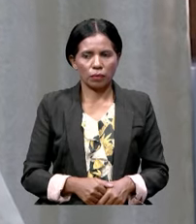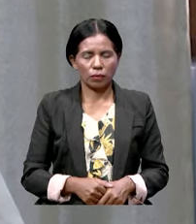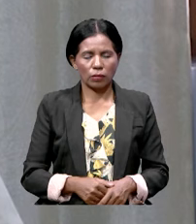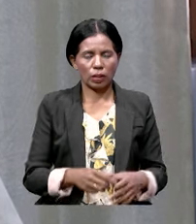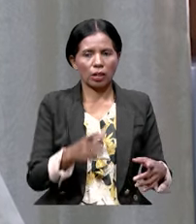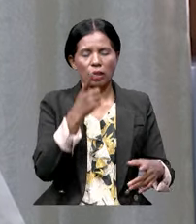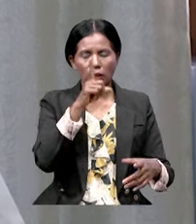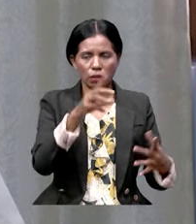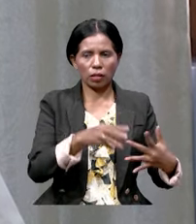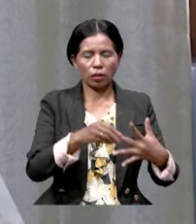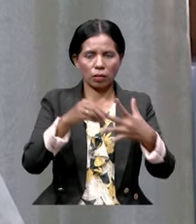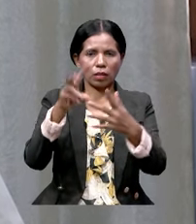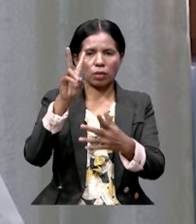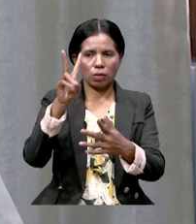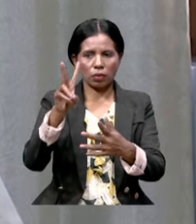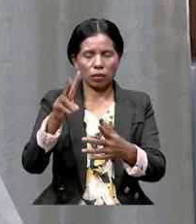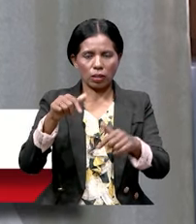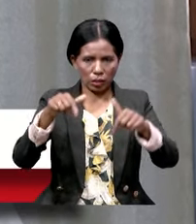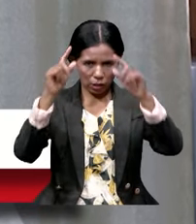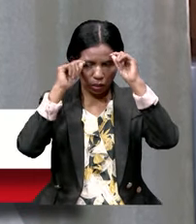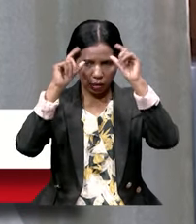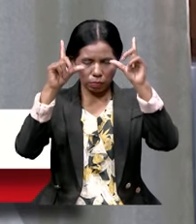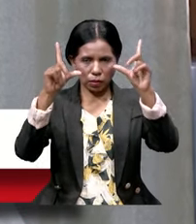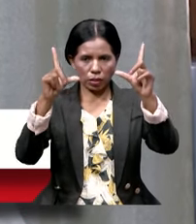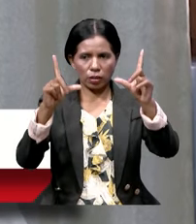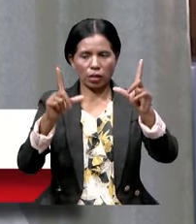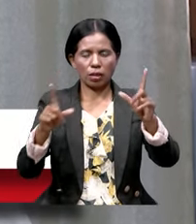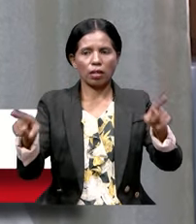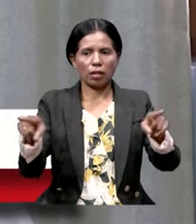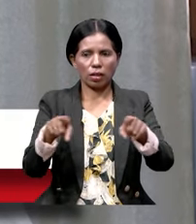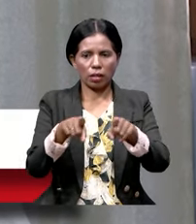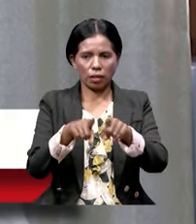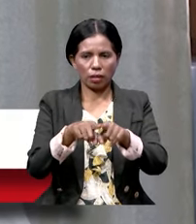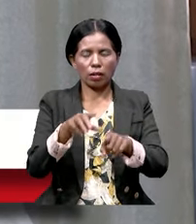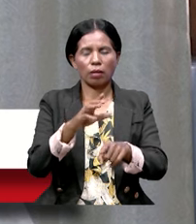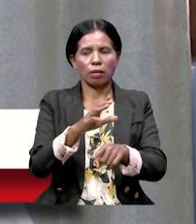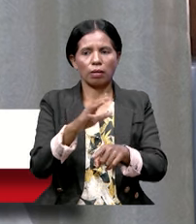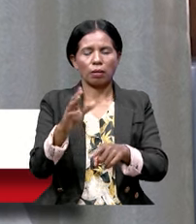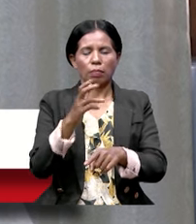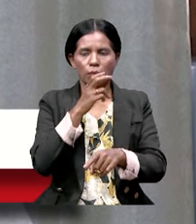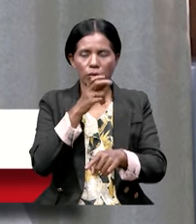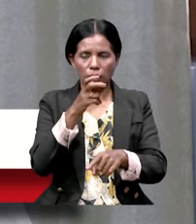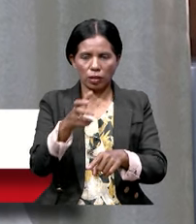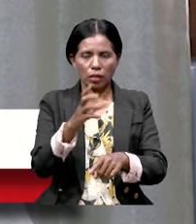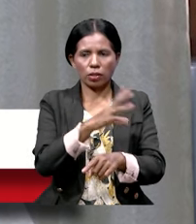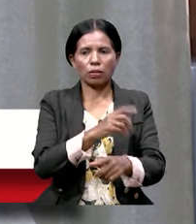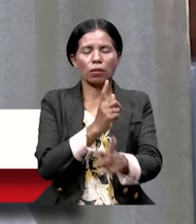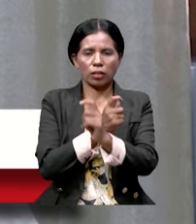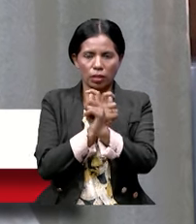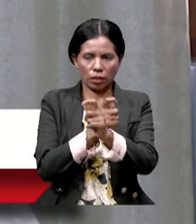Oficial rua ia Timor Leste maka Portugues ho tetu